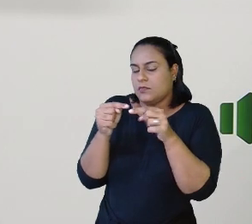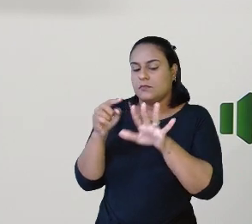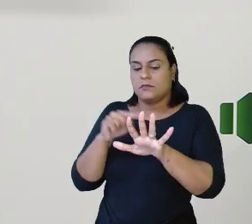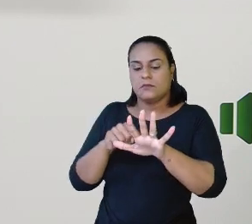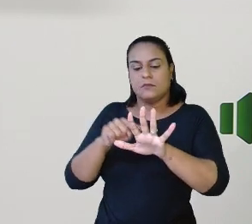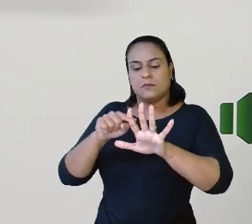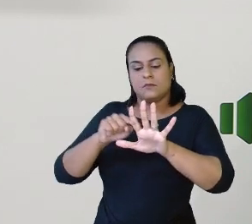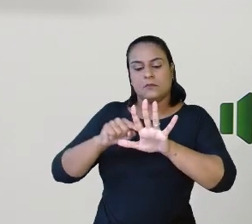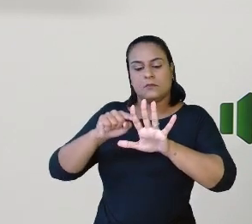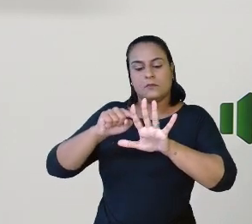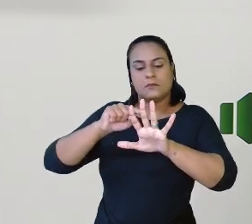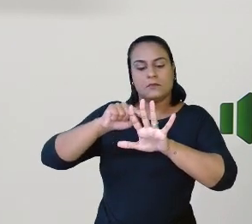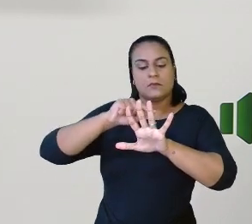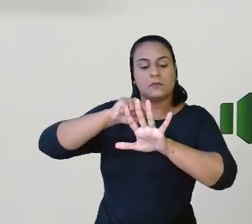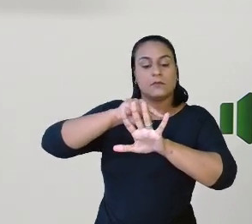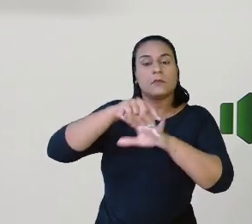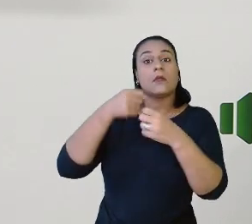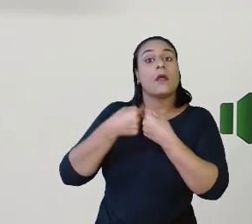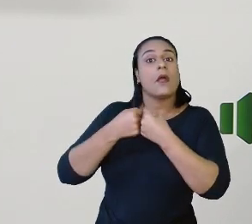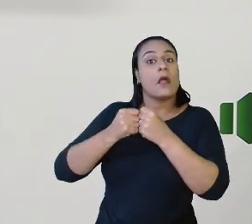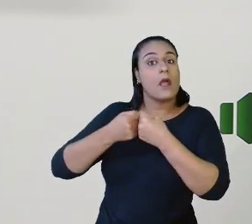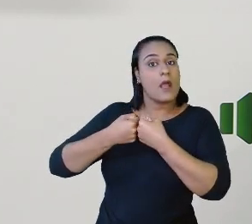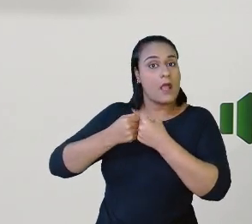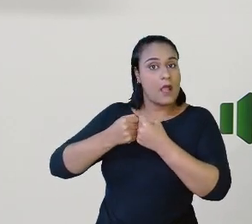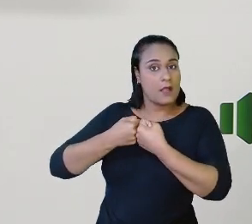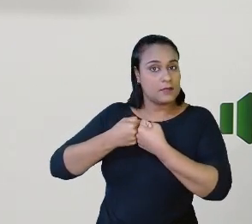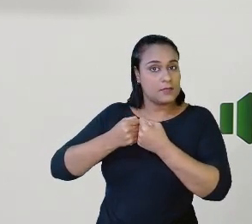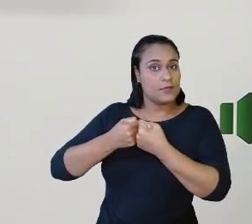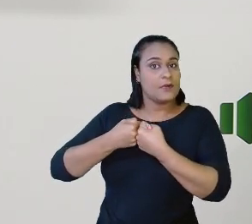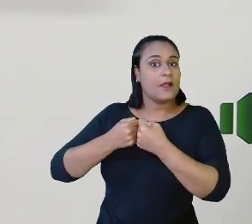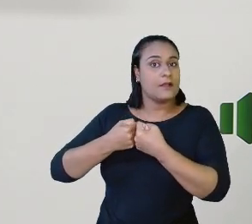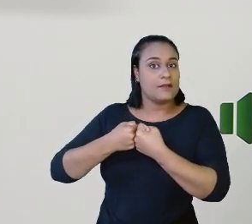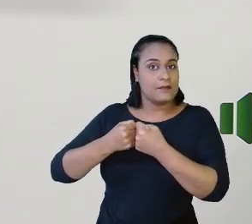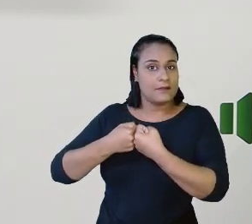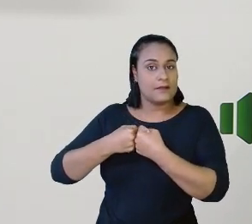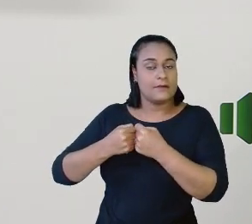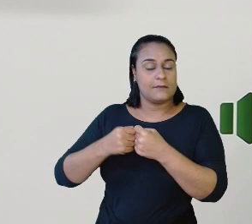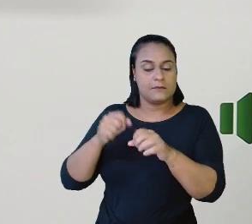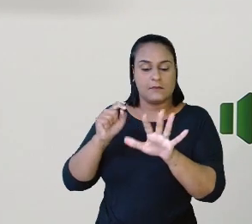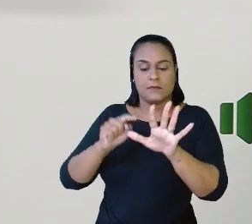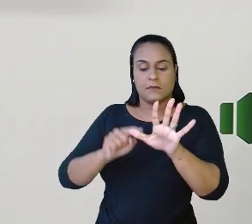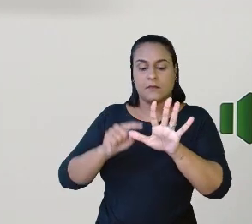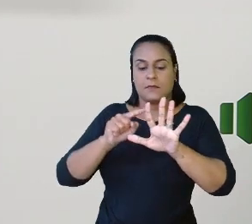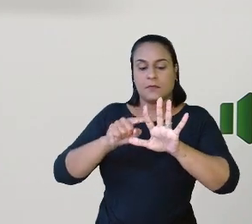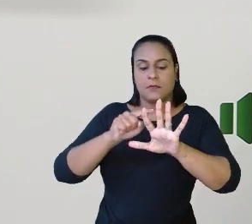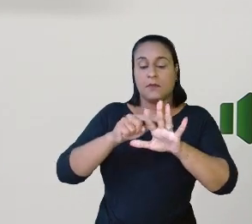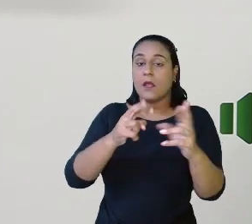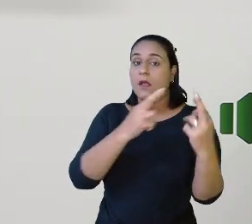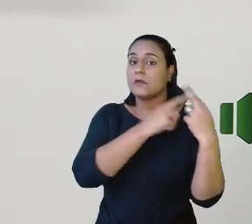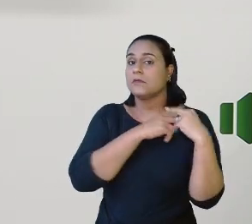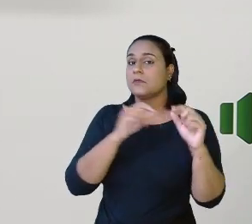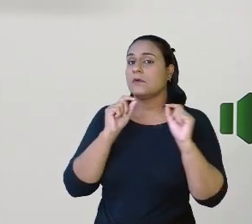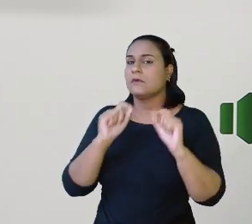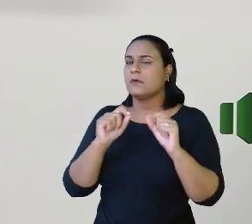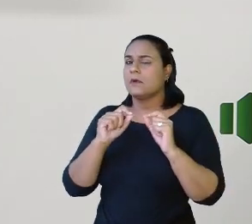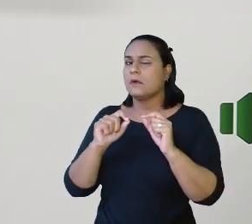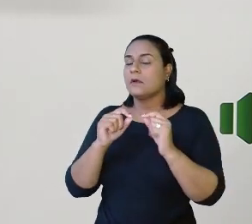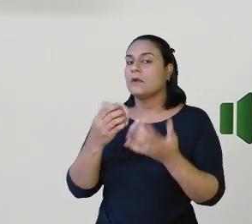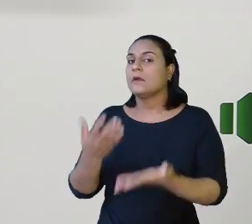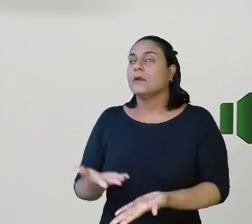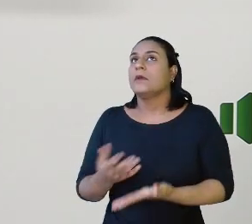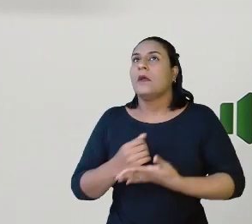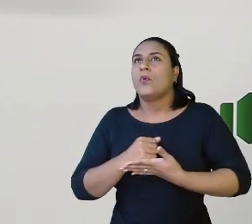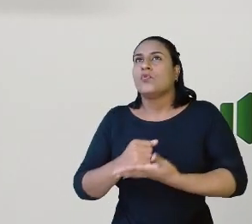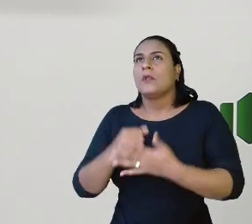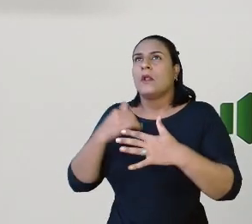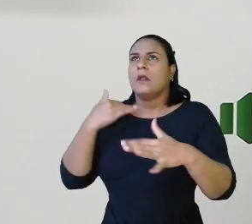E entre um e outro nós temos as articulações. A articulação, ela vai ser responsável para dar